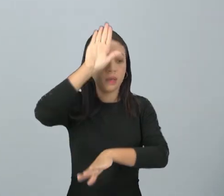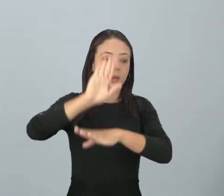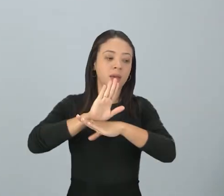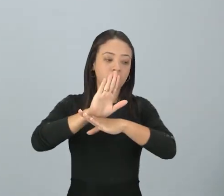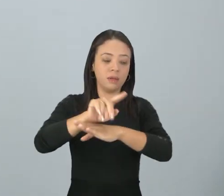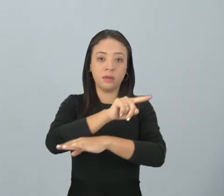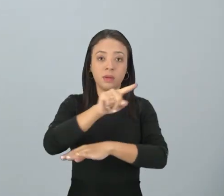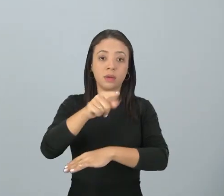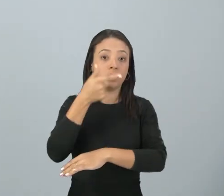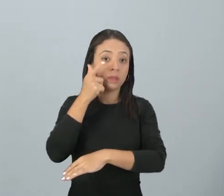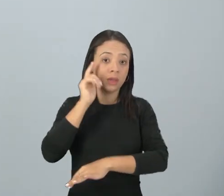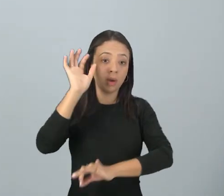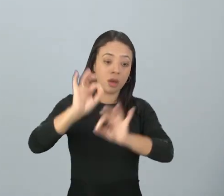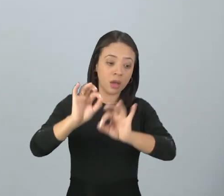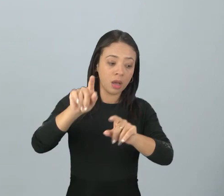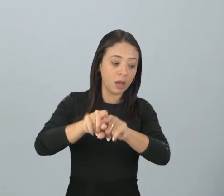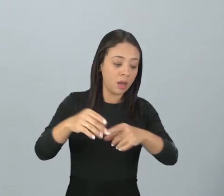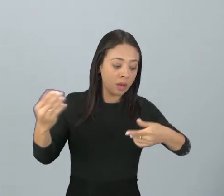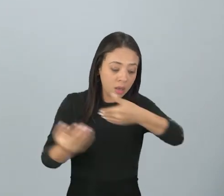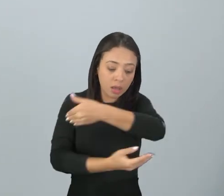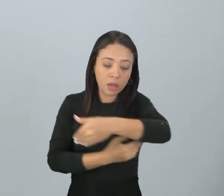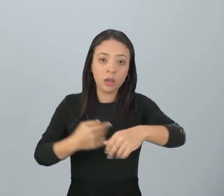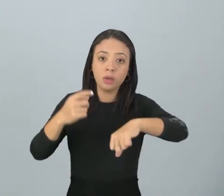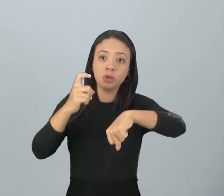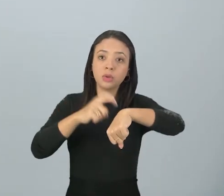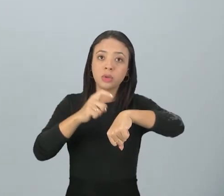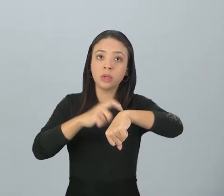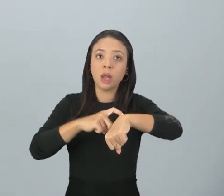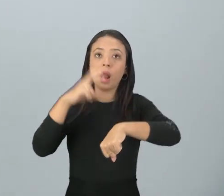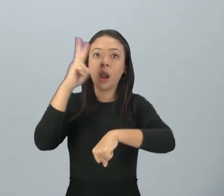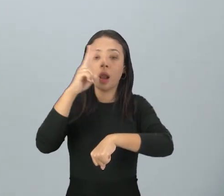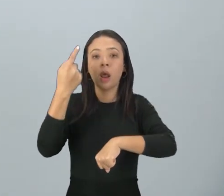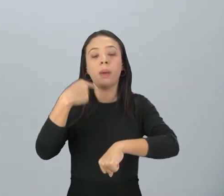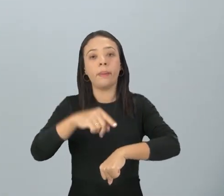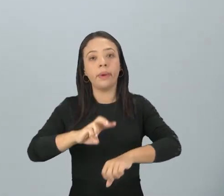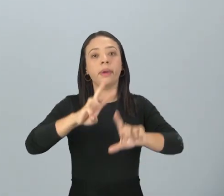a se organizar, relacionar a tempo, tá? Não se esqueçam de acessar o